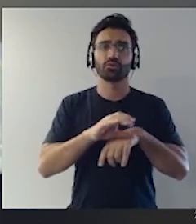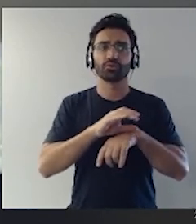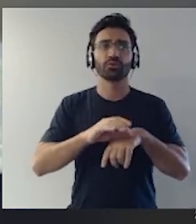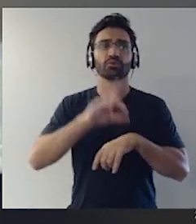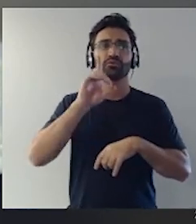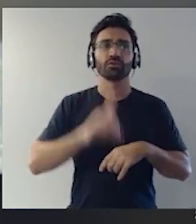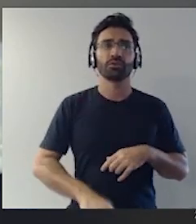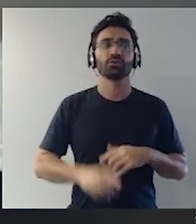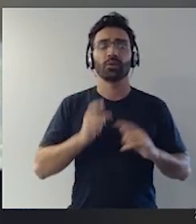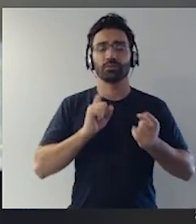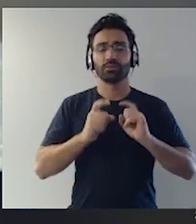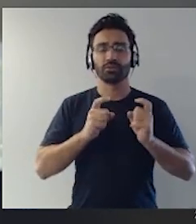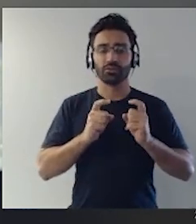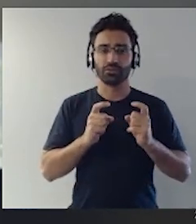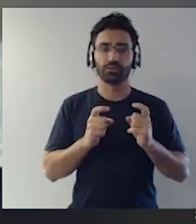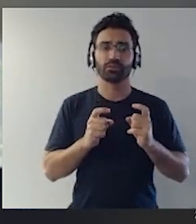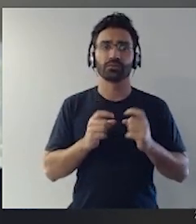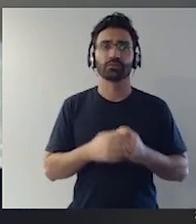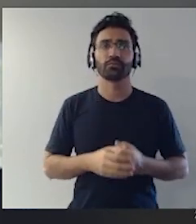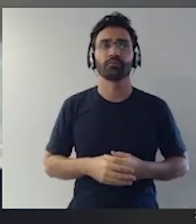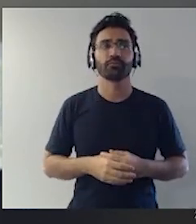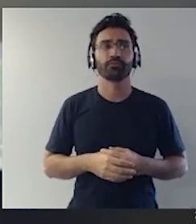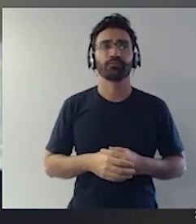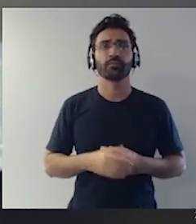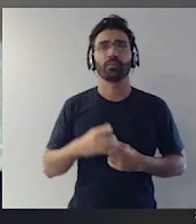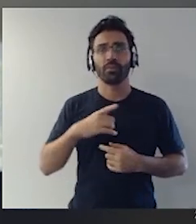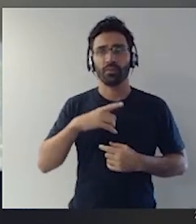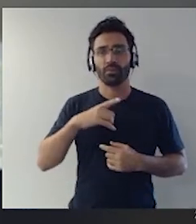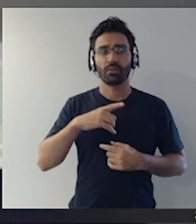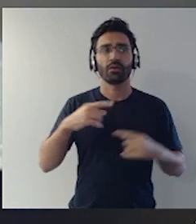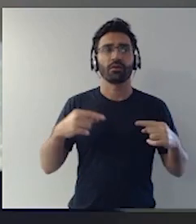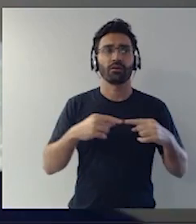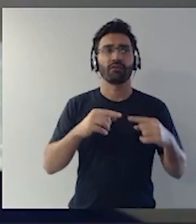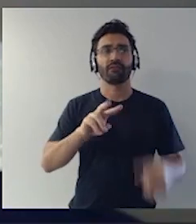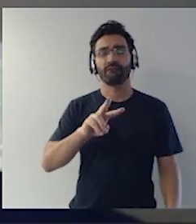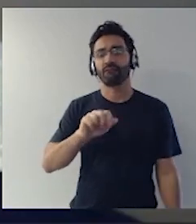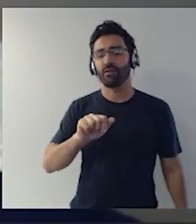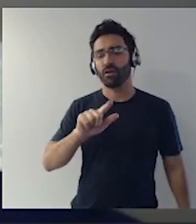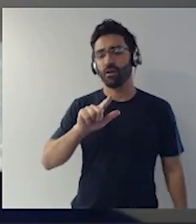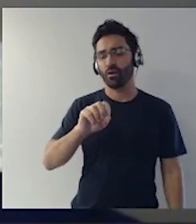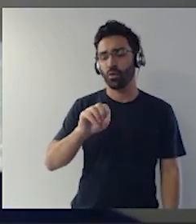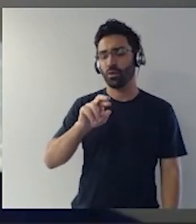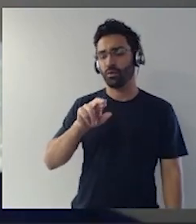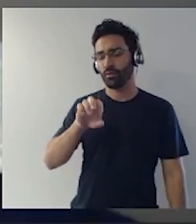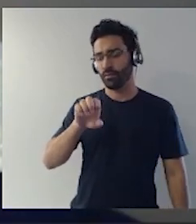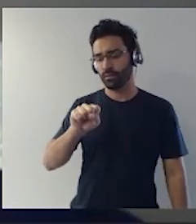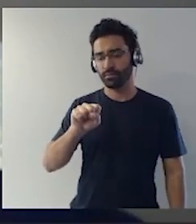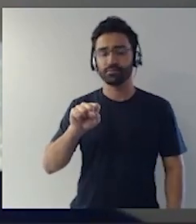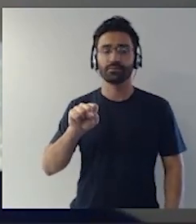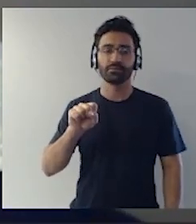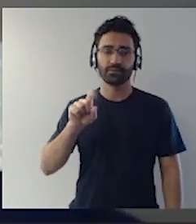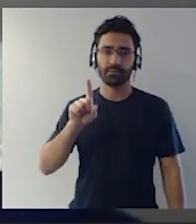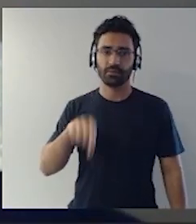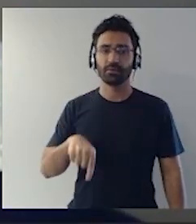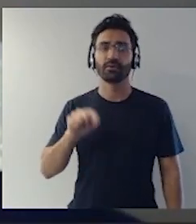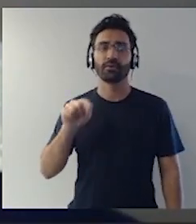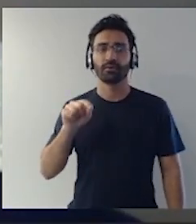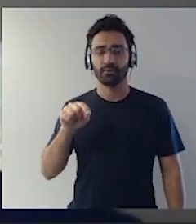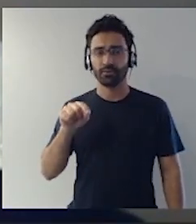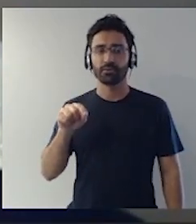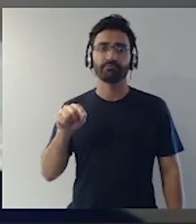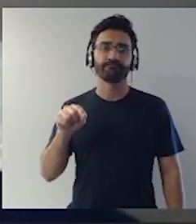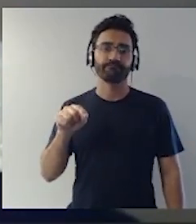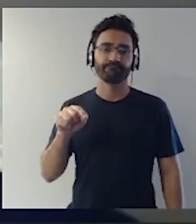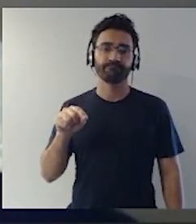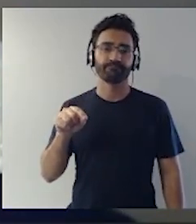direito administrativo ela confere valores que são valores superiores do ordenamento